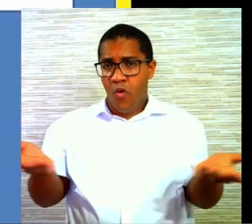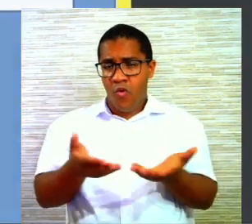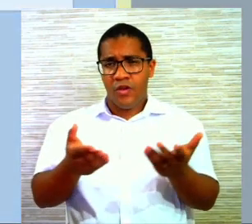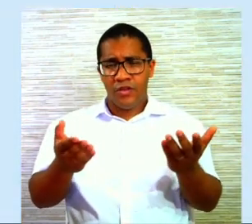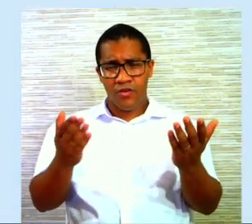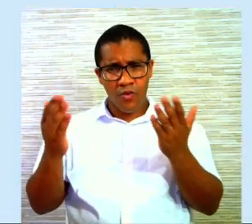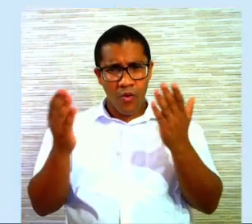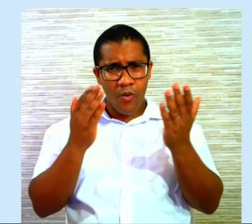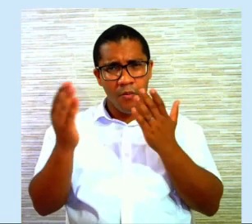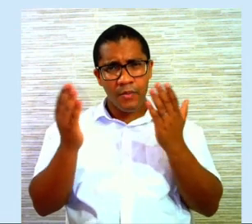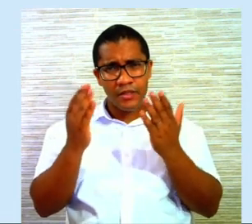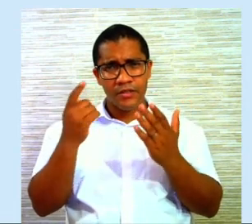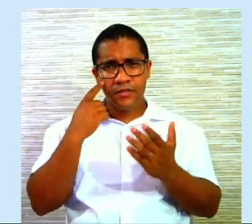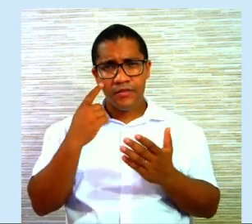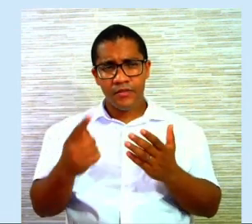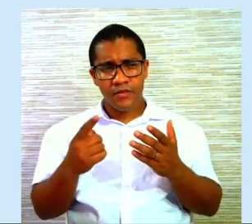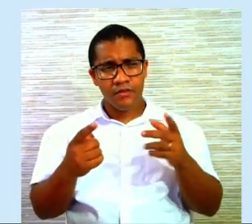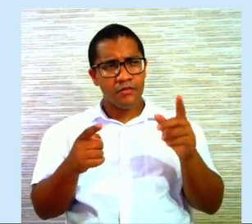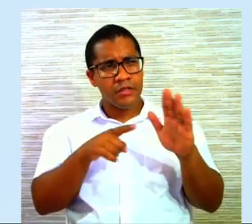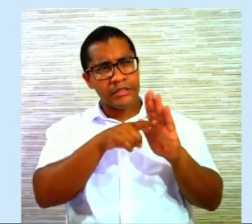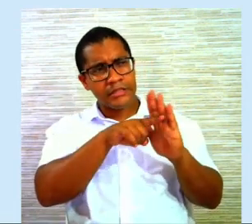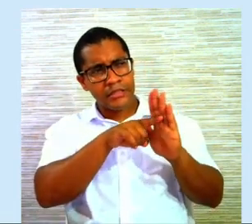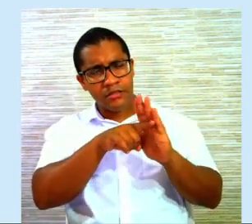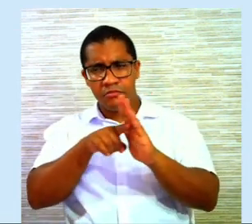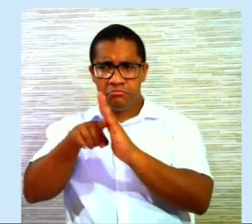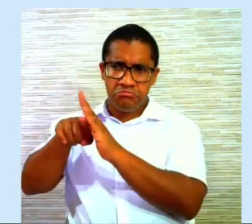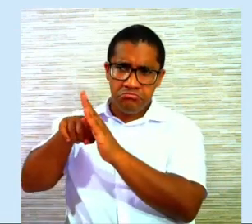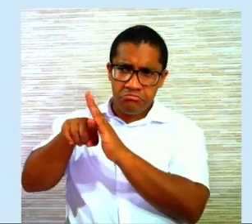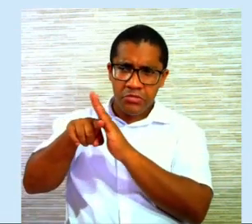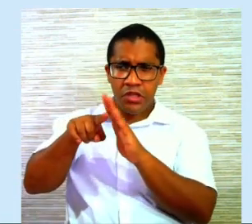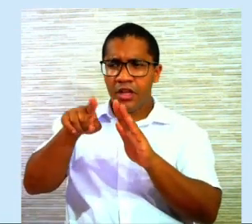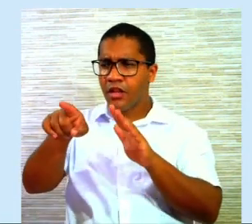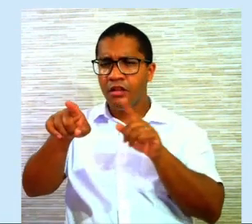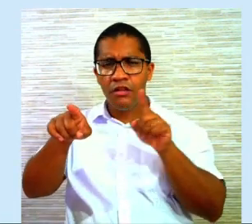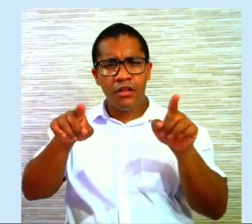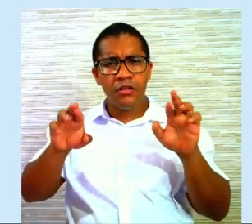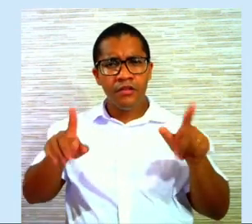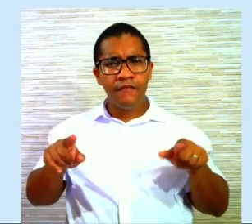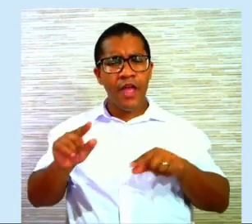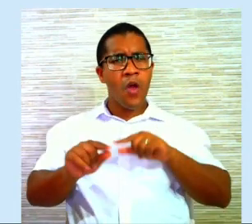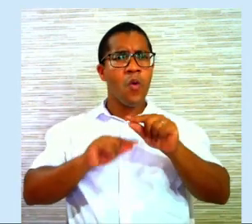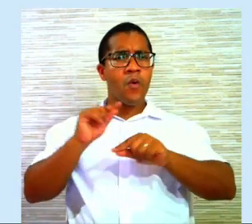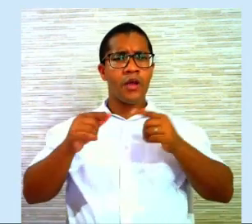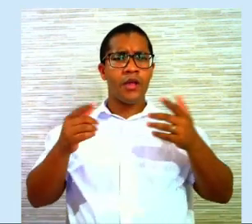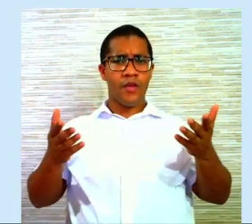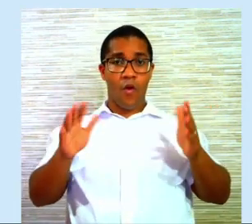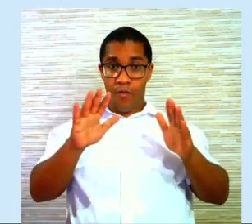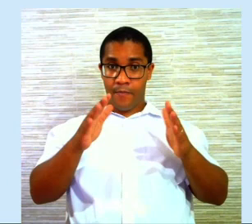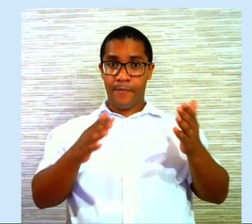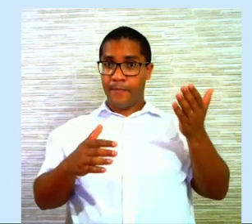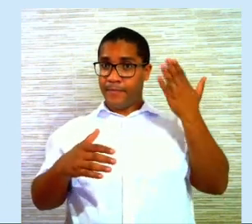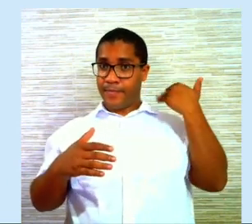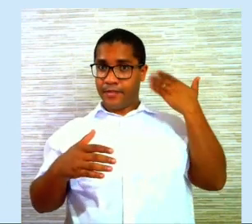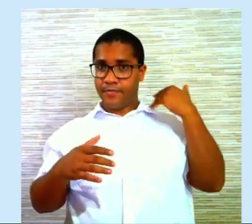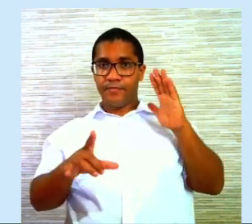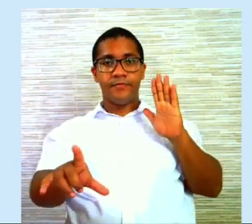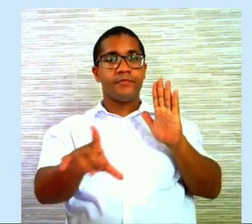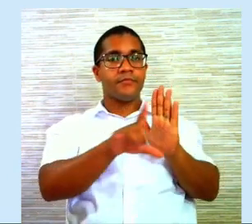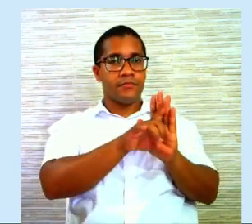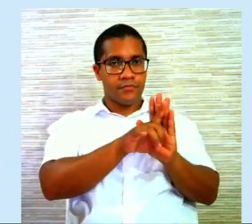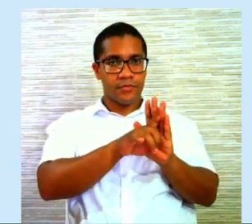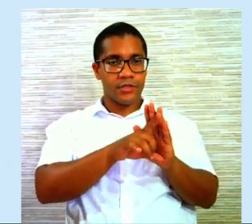são comparações que a gente fica analisando o que mudou. O que mudou é que antes